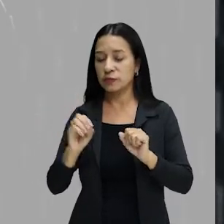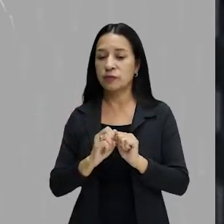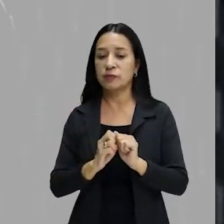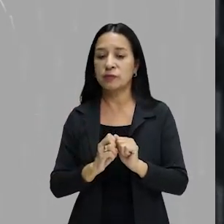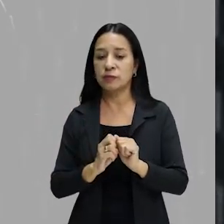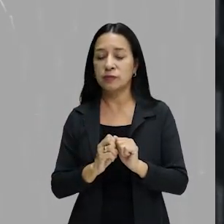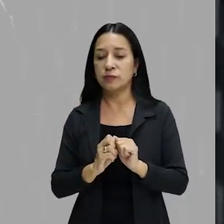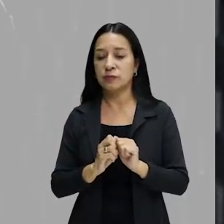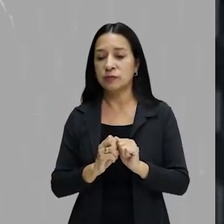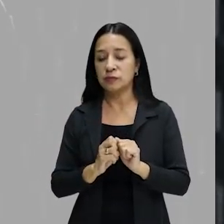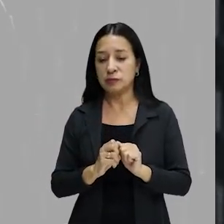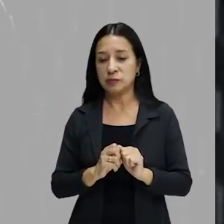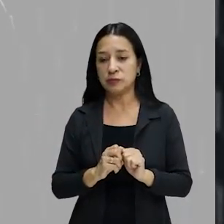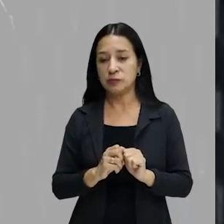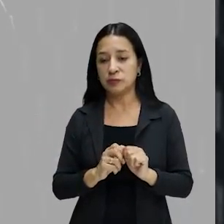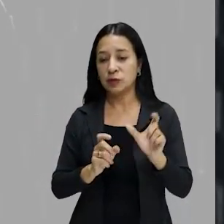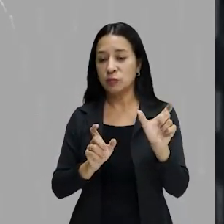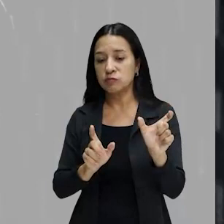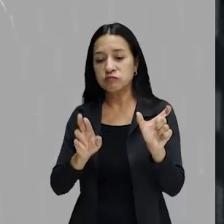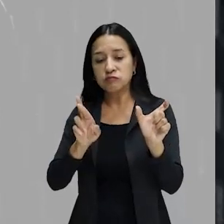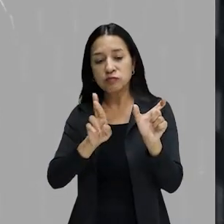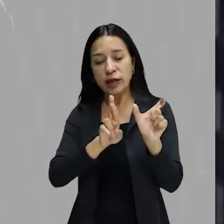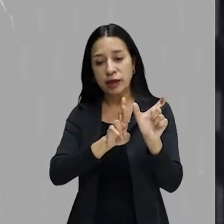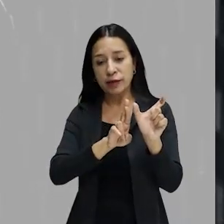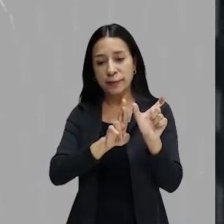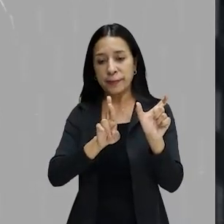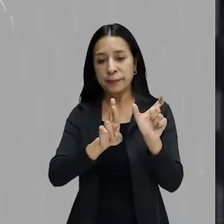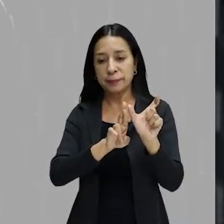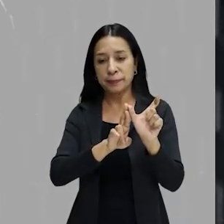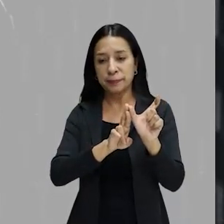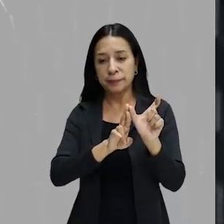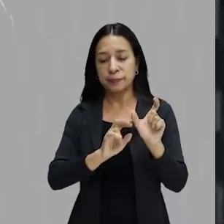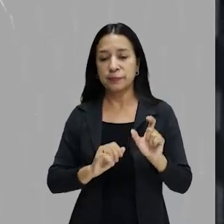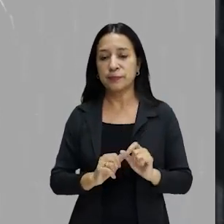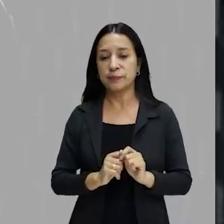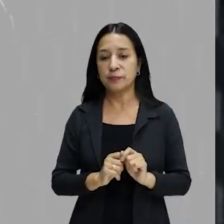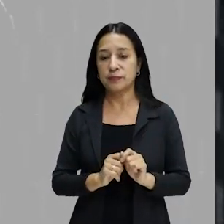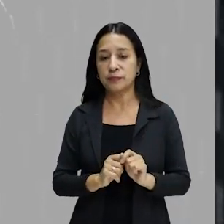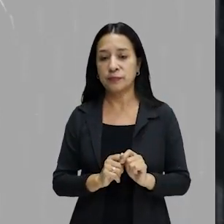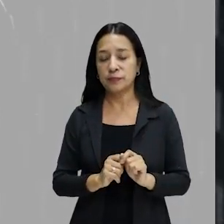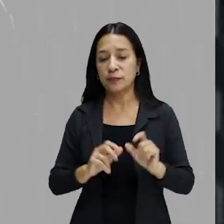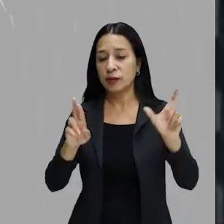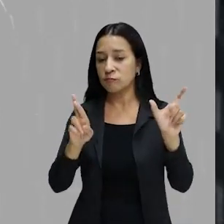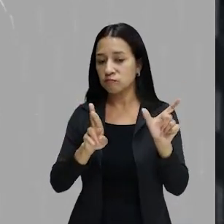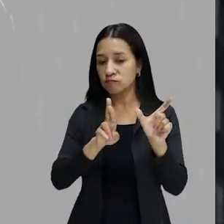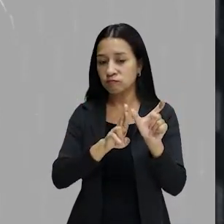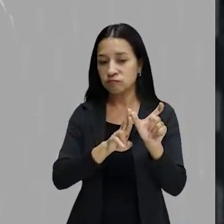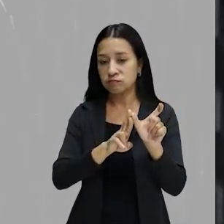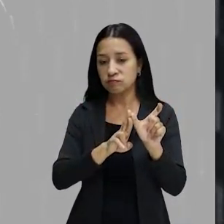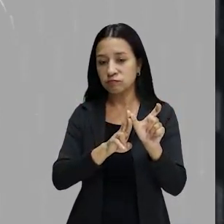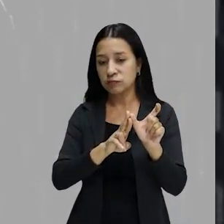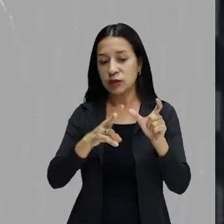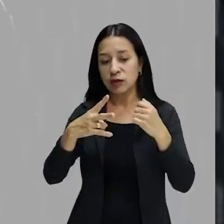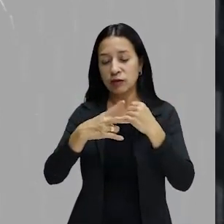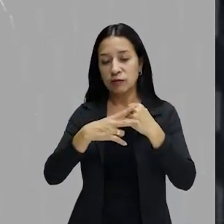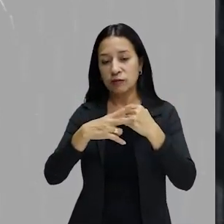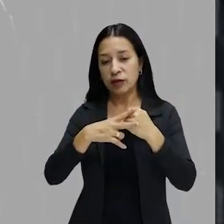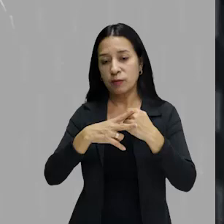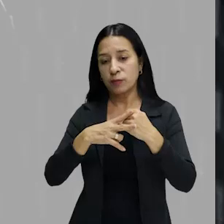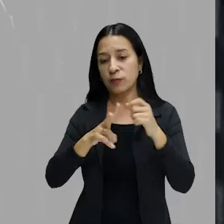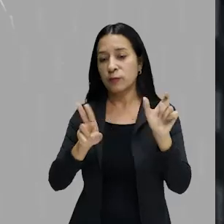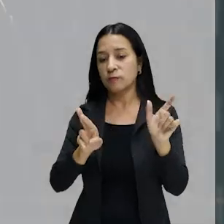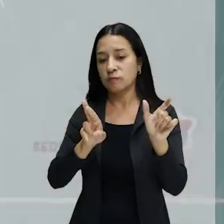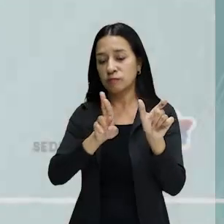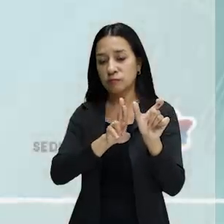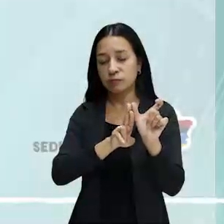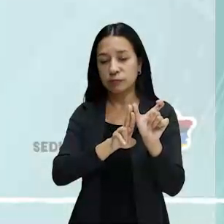Já te dei a dica que está reduzida. Aí você tem que saber, tá bom? Qual é a finalidade, ou